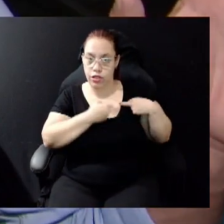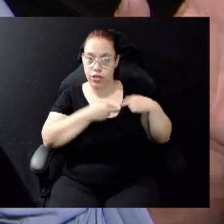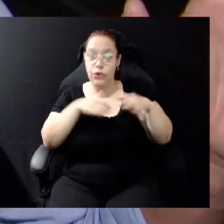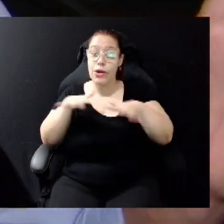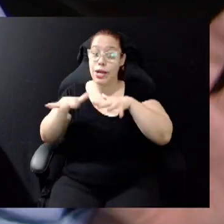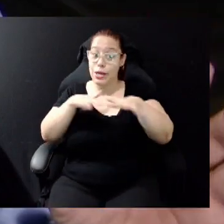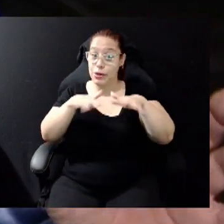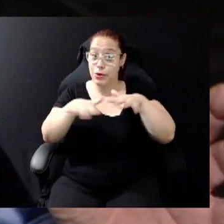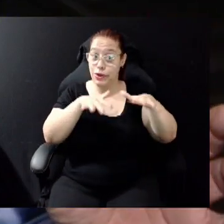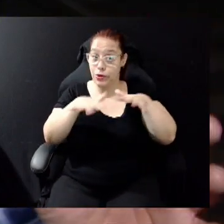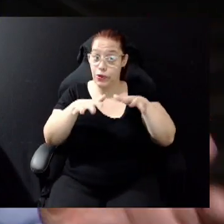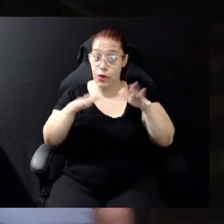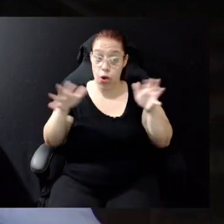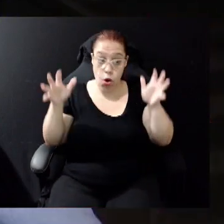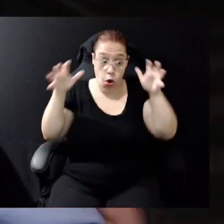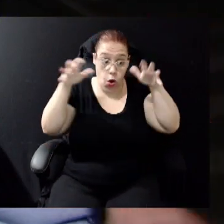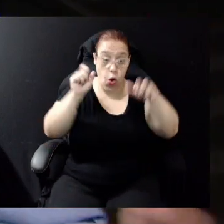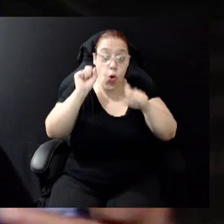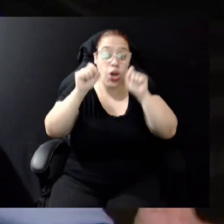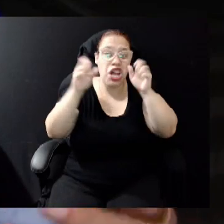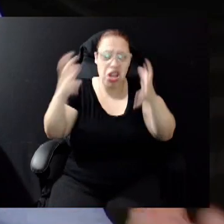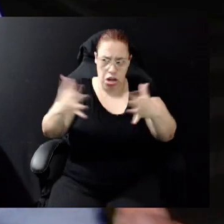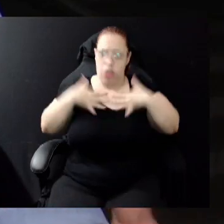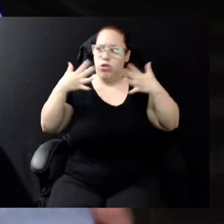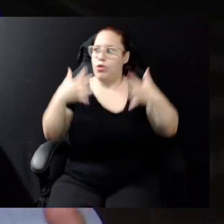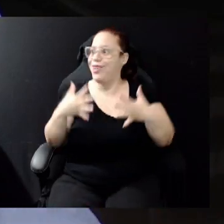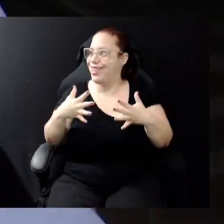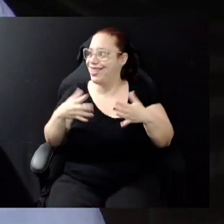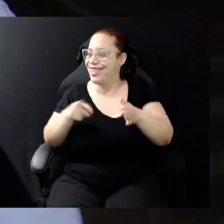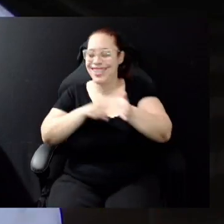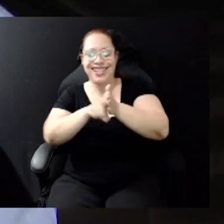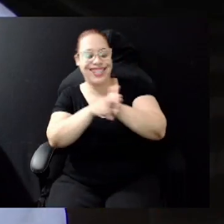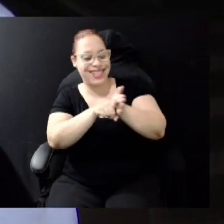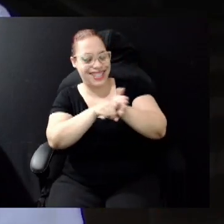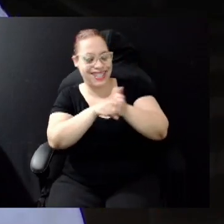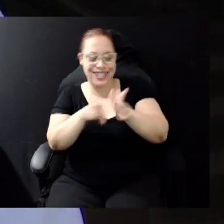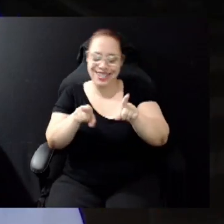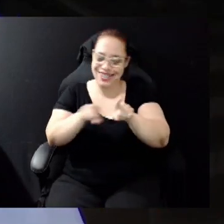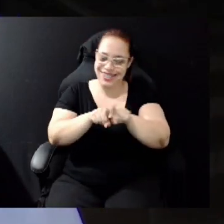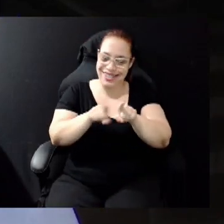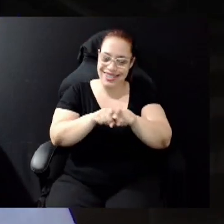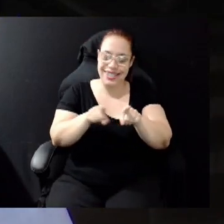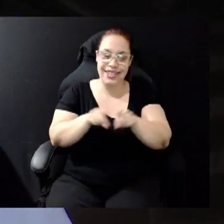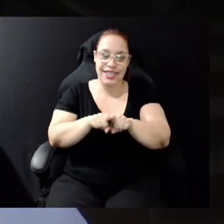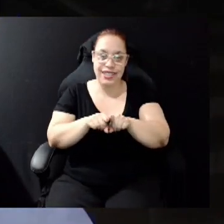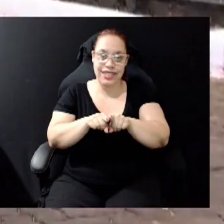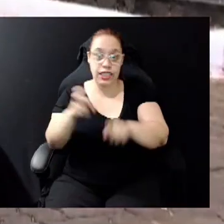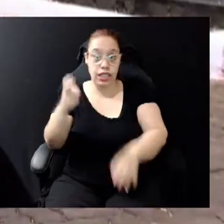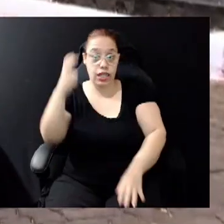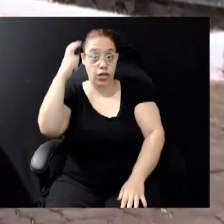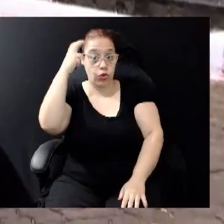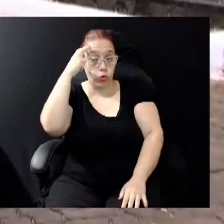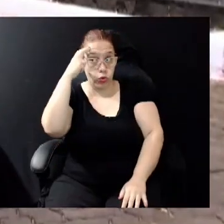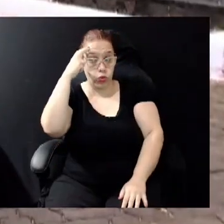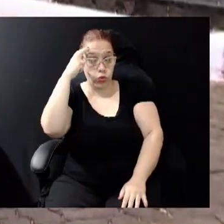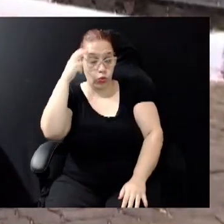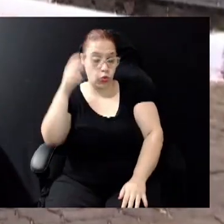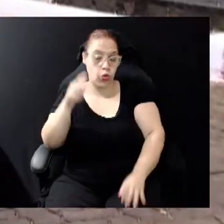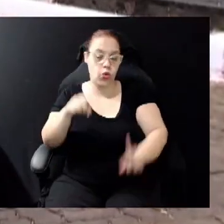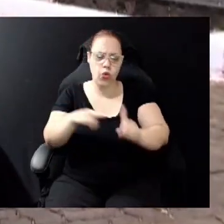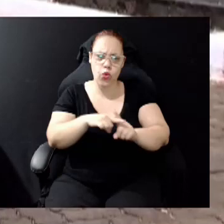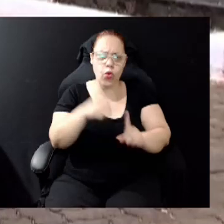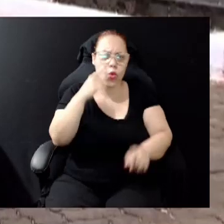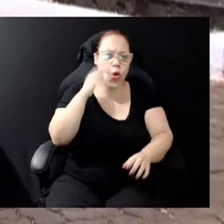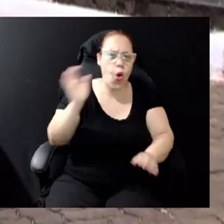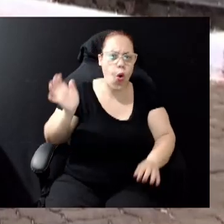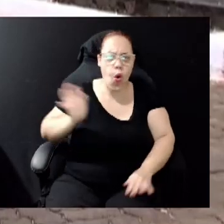te assombra. Ele é pesquisador também da cultura funerária, e ele viu a riqueza que